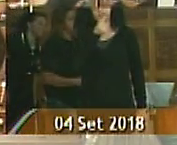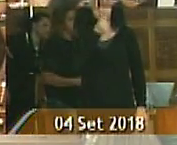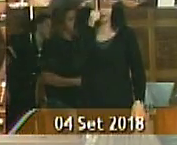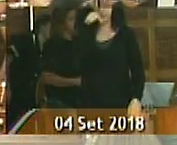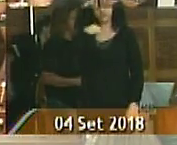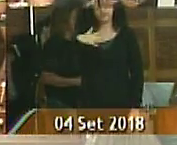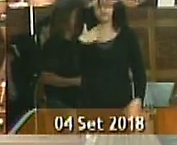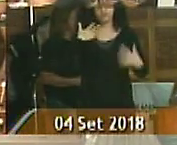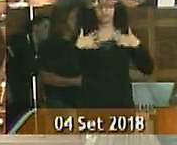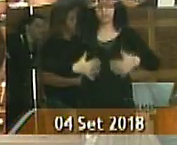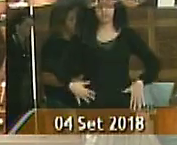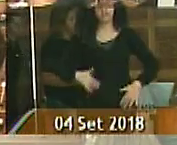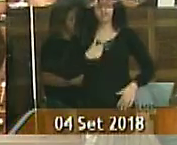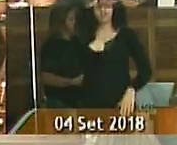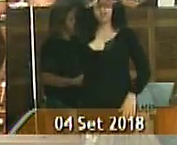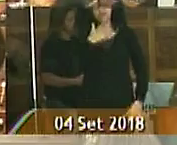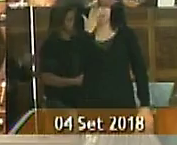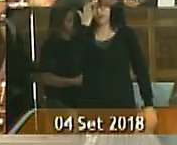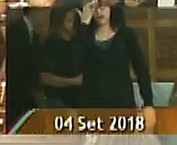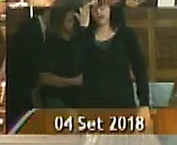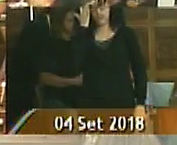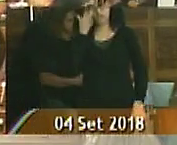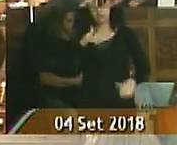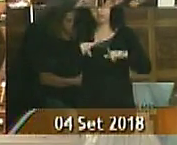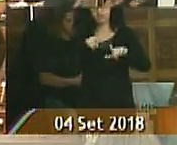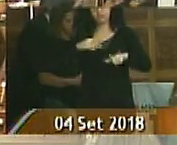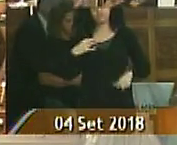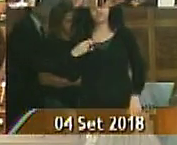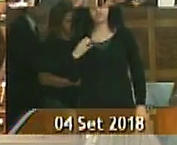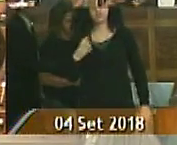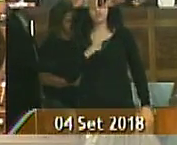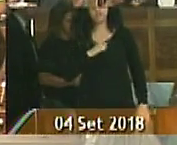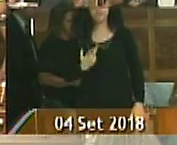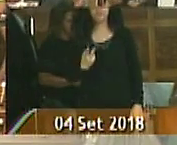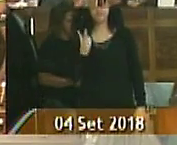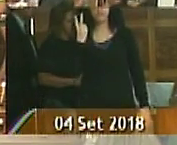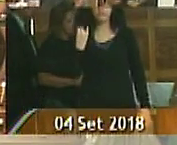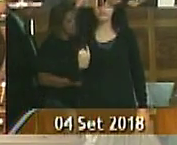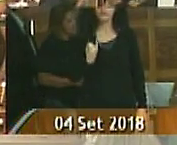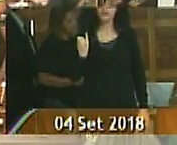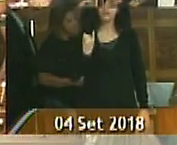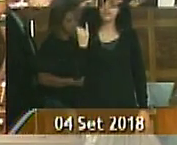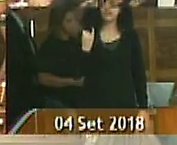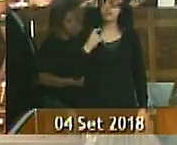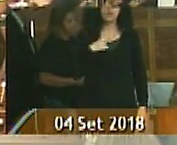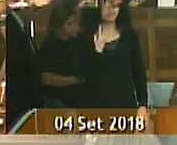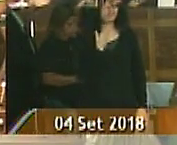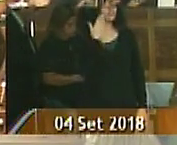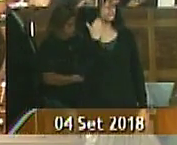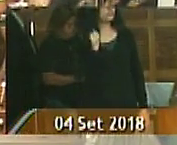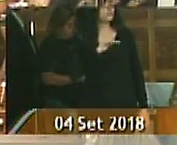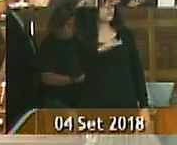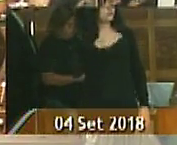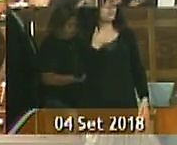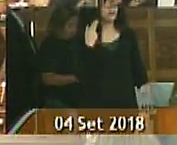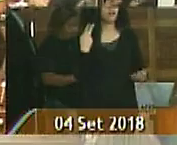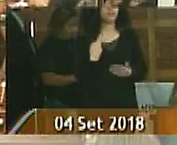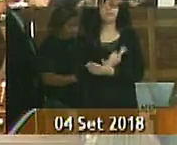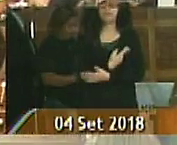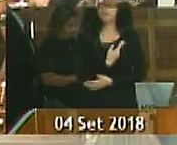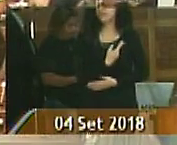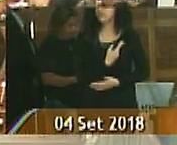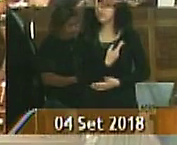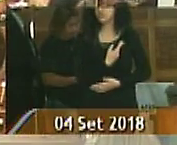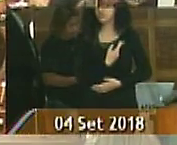trabalho voluntário para mim tem valor, né? Muito importante. E a gente sabe quando acontece qualquer coisa no